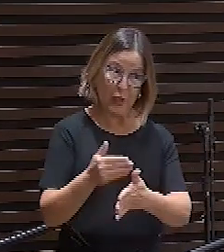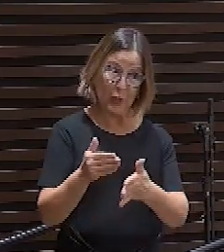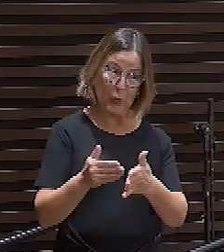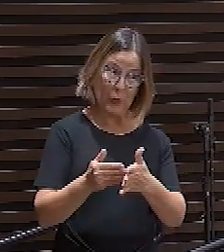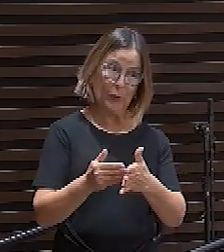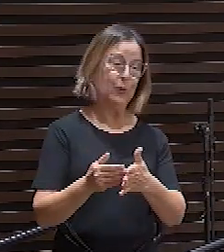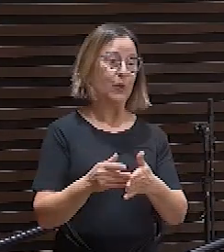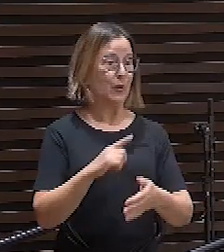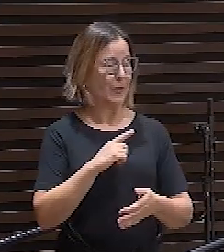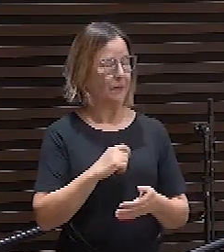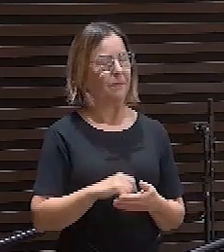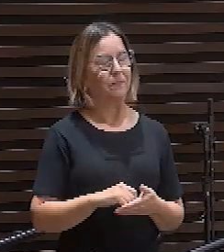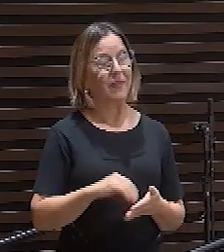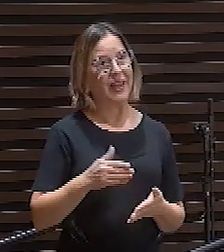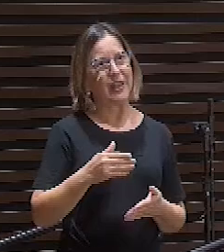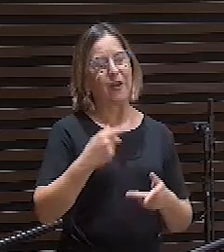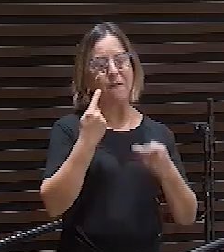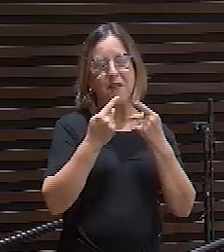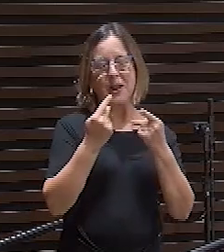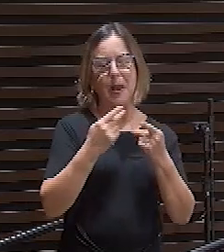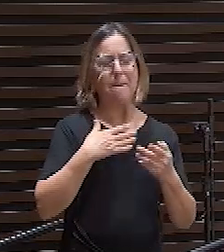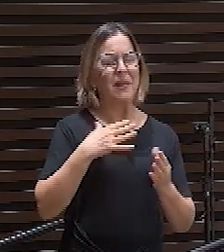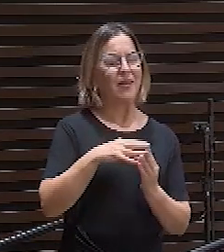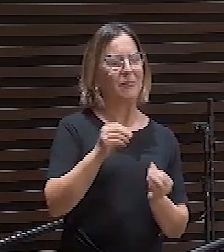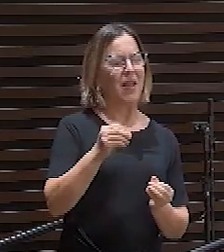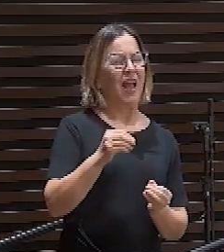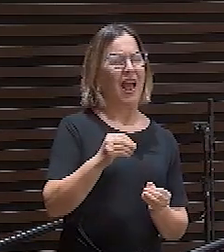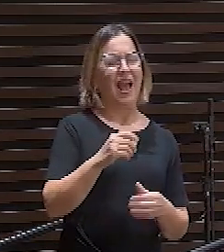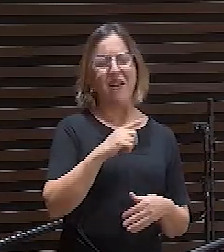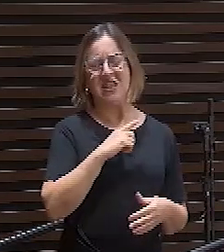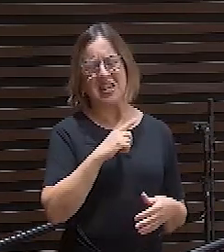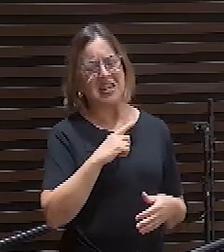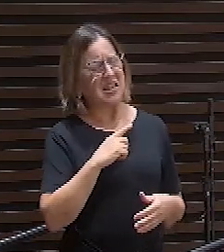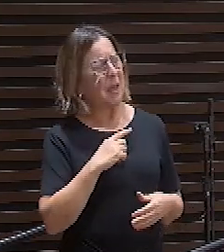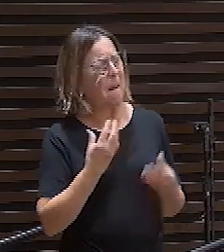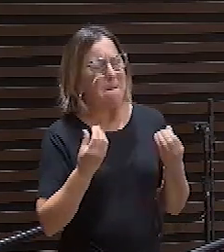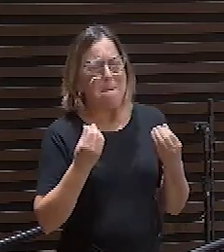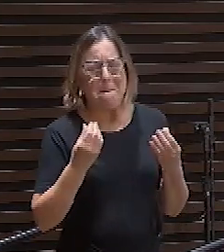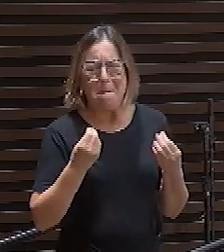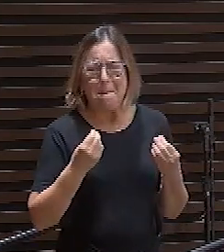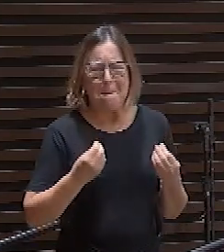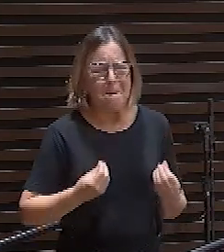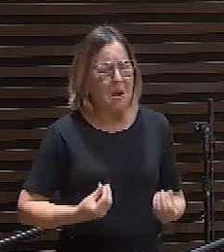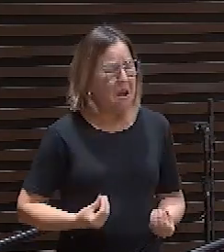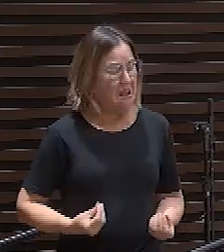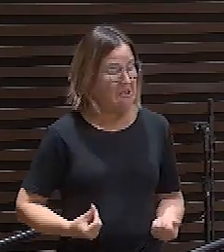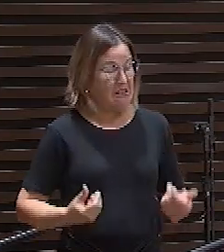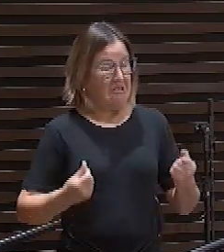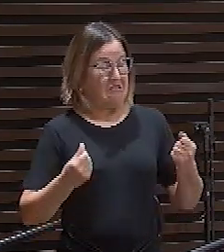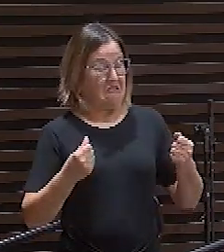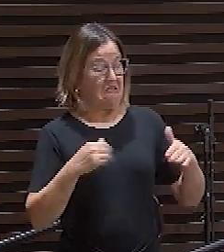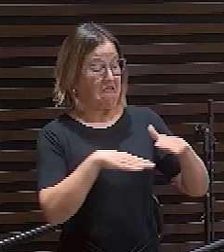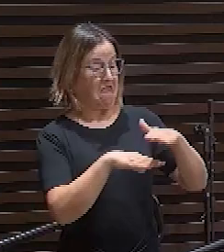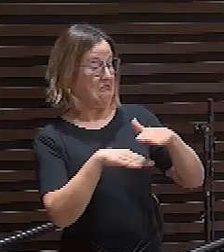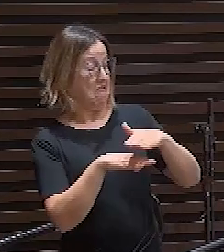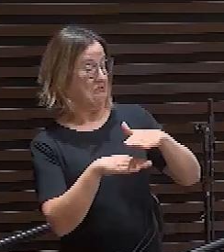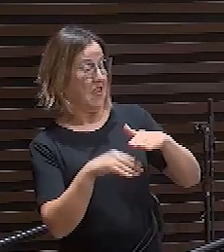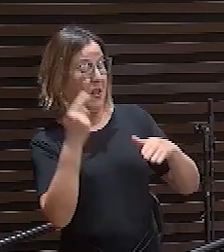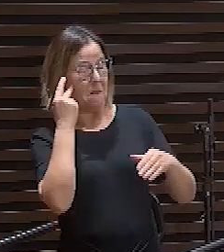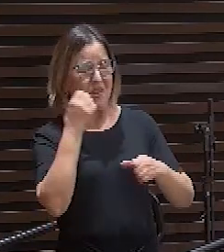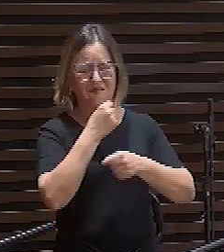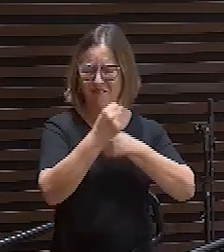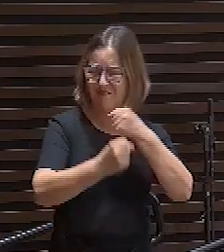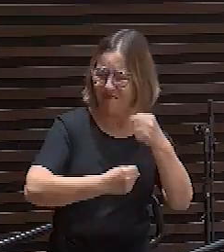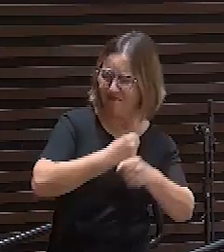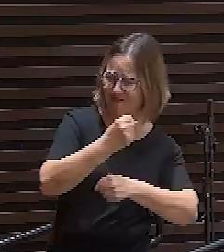Então direi à minha alma: Tens em depósito muitos bens, para muitos anos.